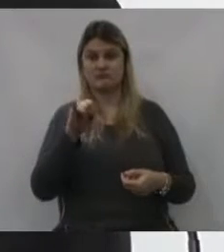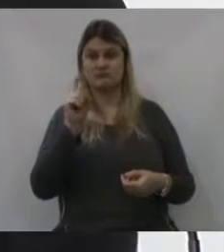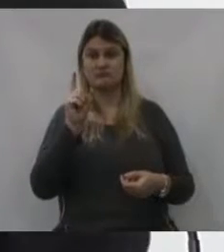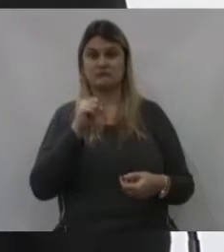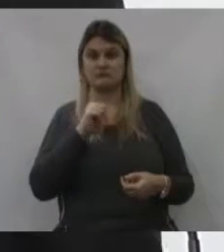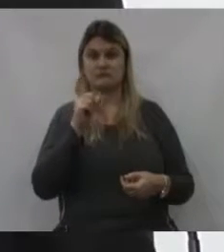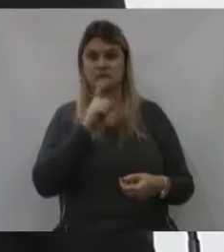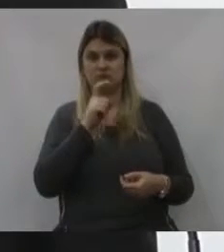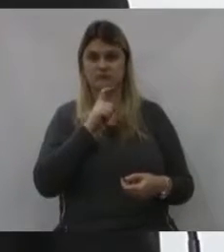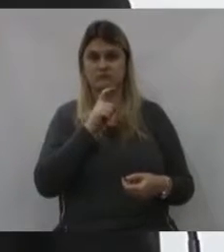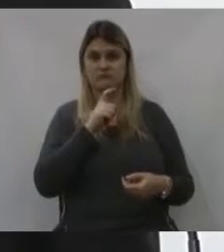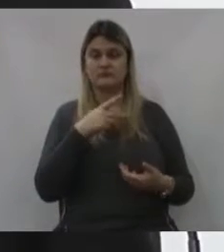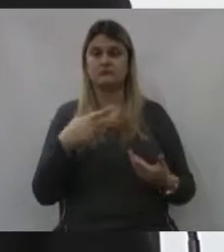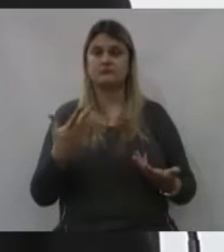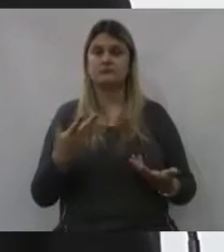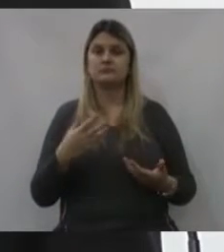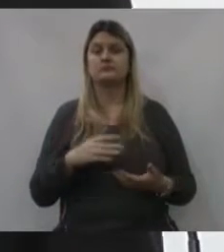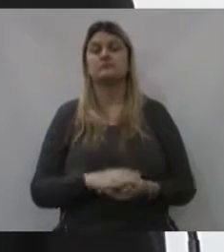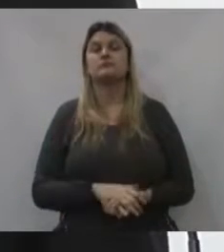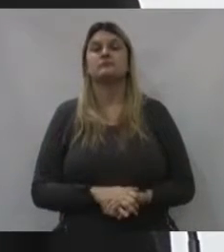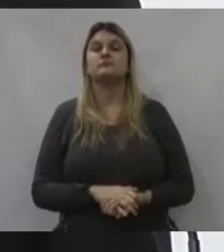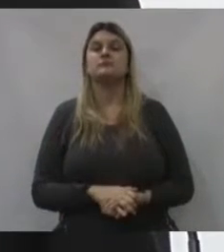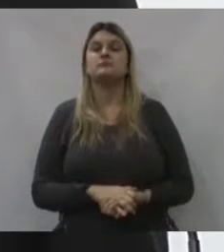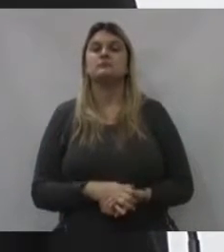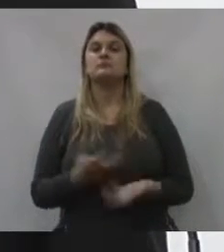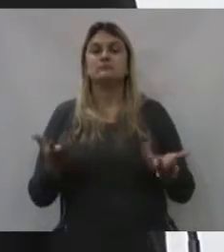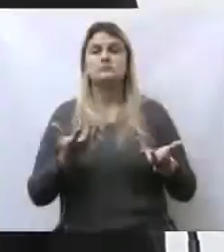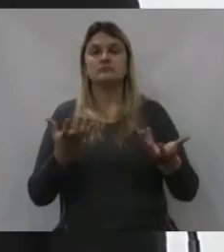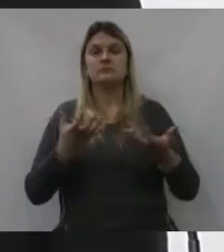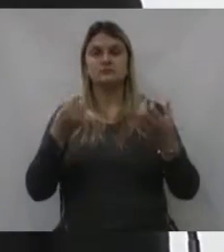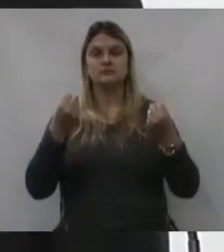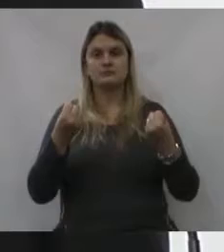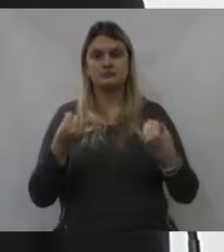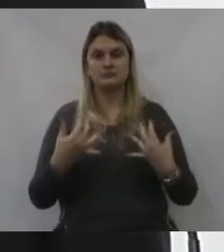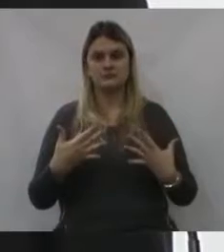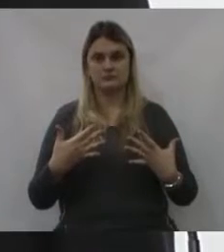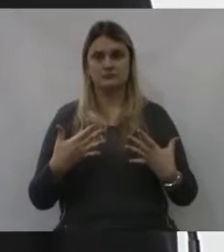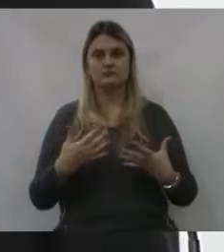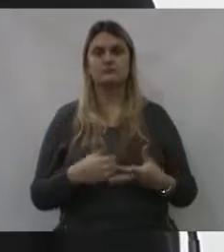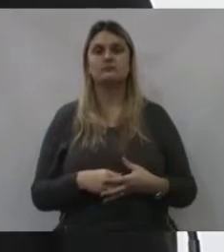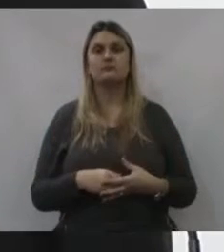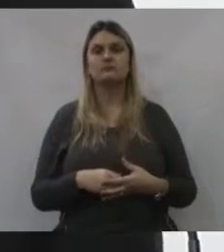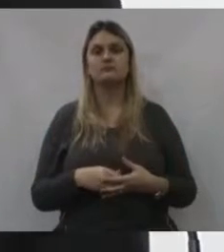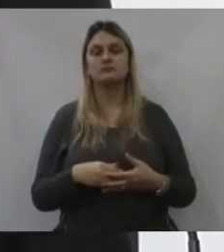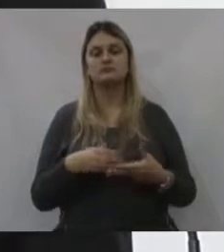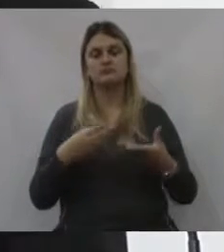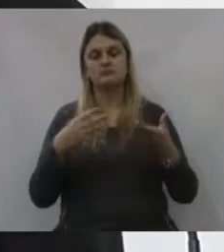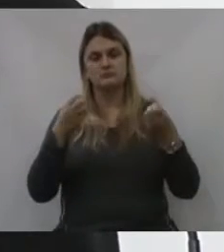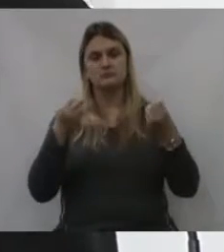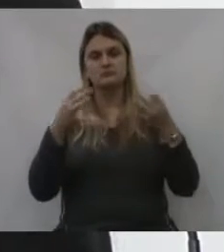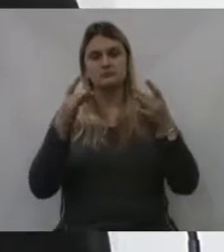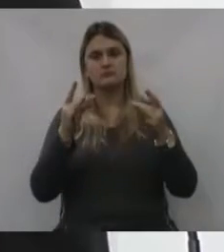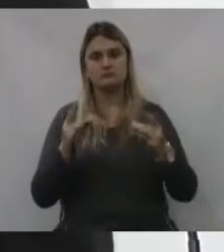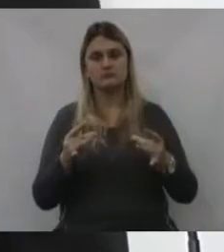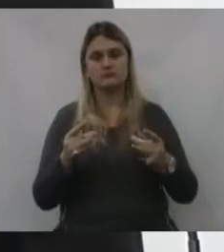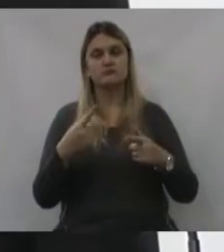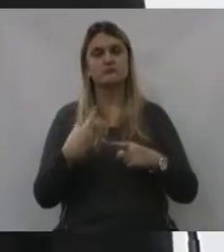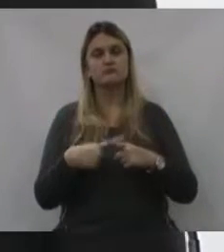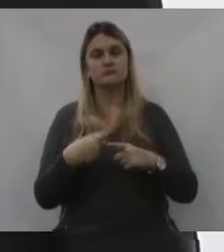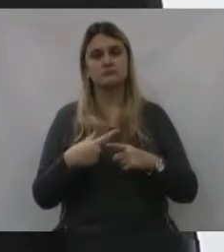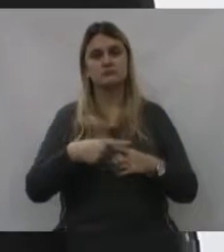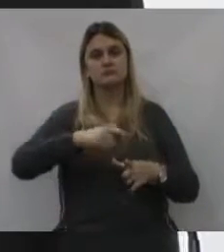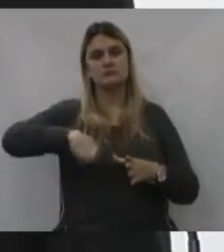da verdade cabe ao servidor público. Então, queria explicar para vocês também, antes de entrar nos